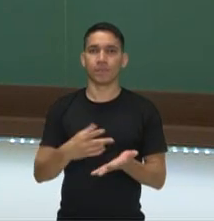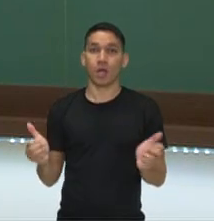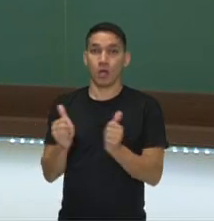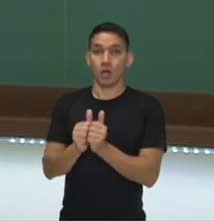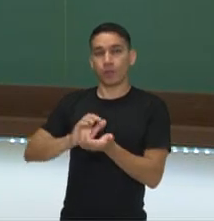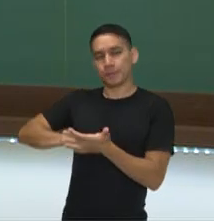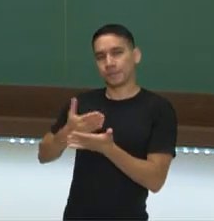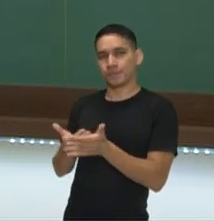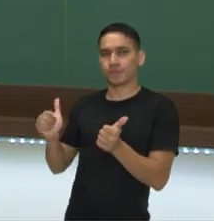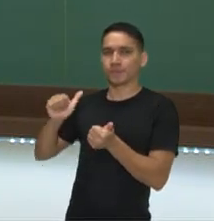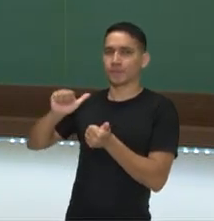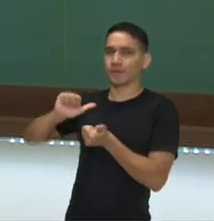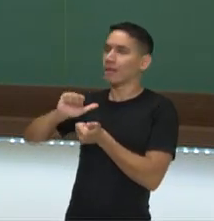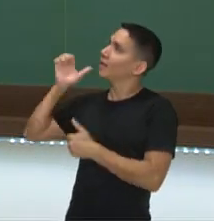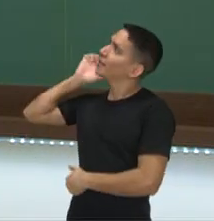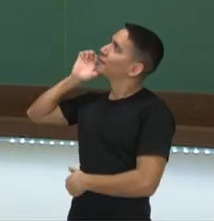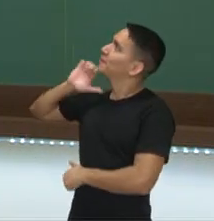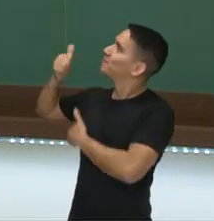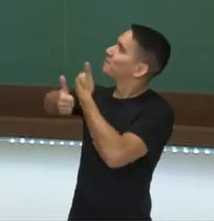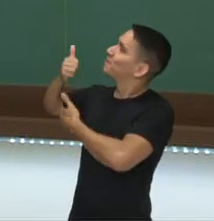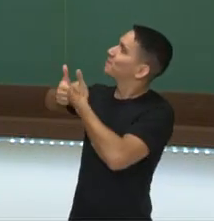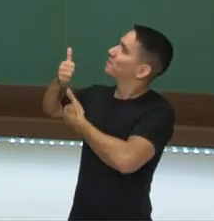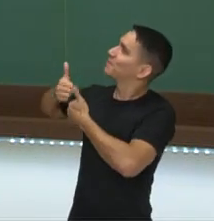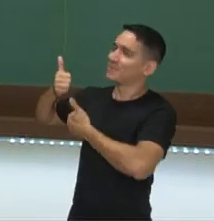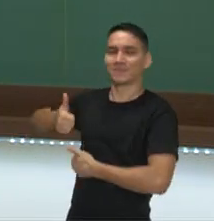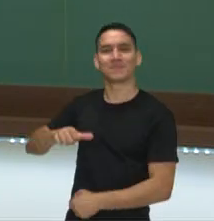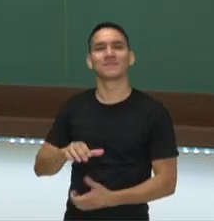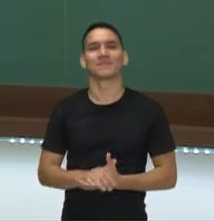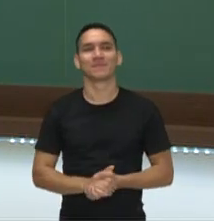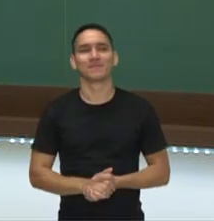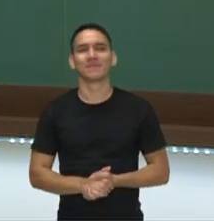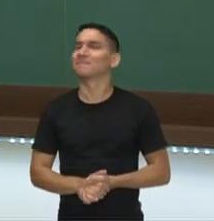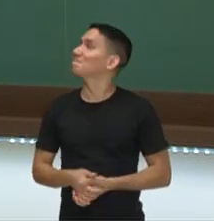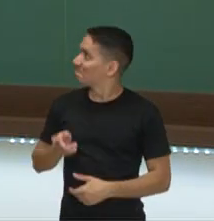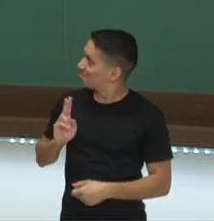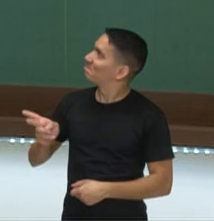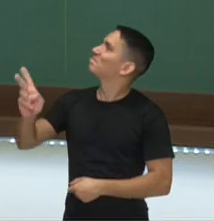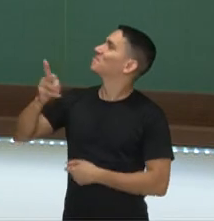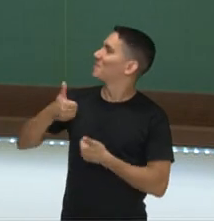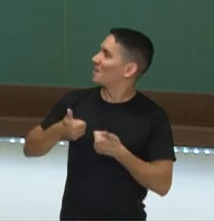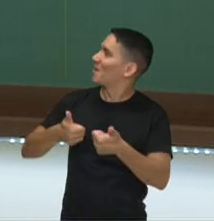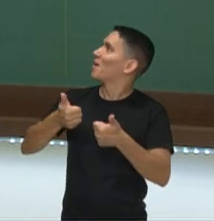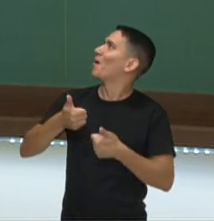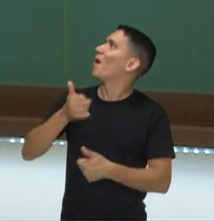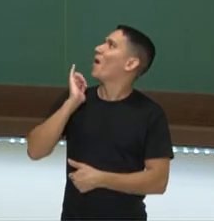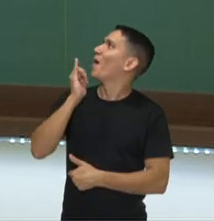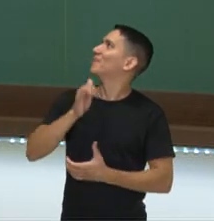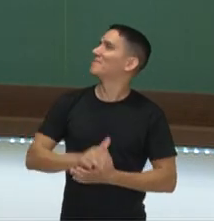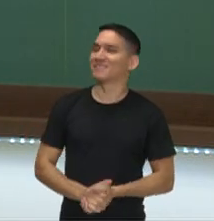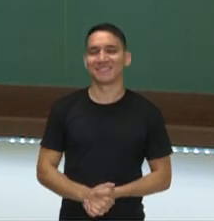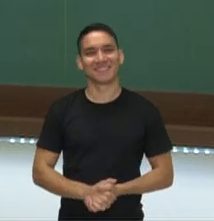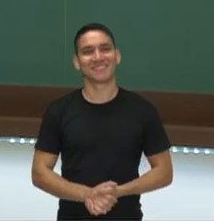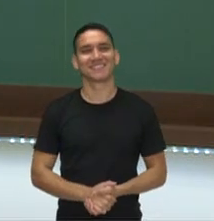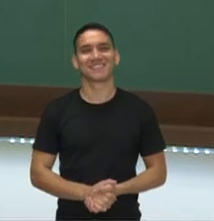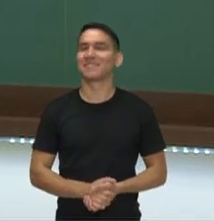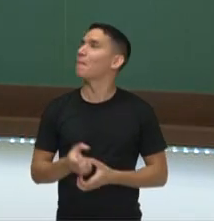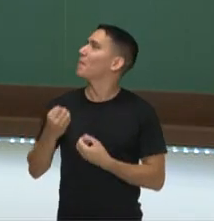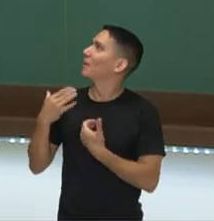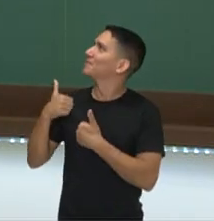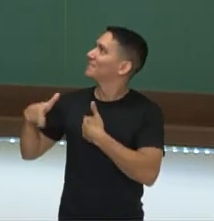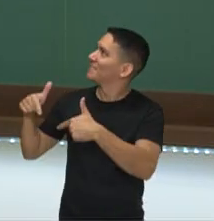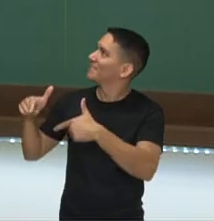querido intérprete, Ezion, tudo bem? Firme aí, vamos começar hoje sobre conto. Bom